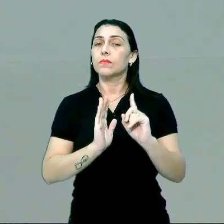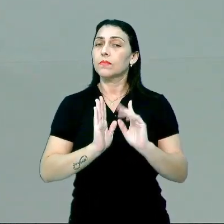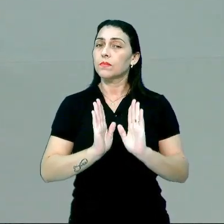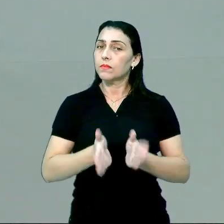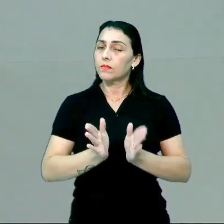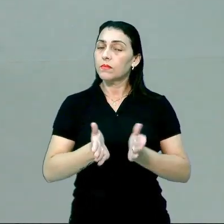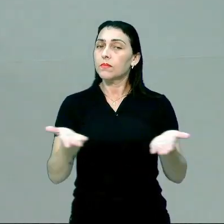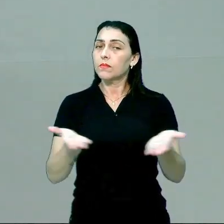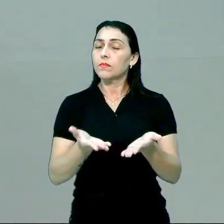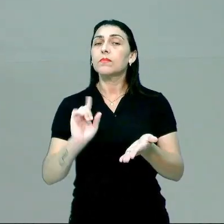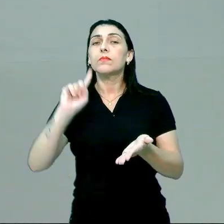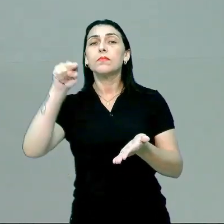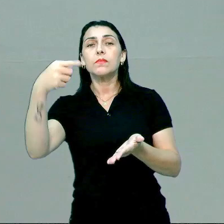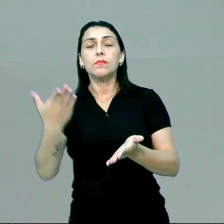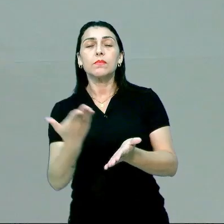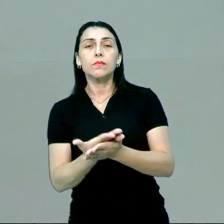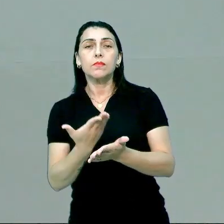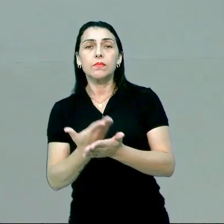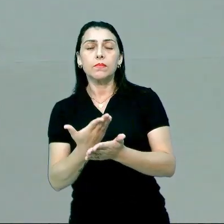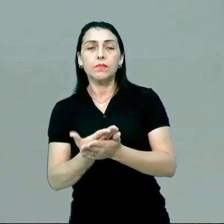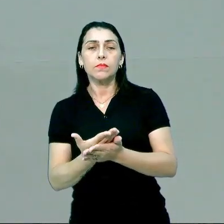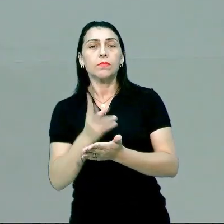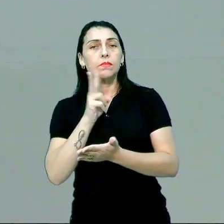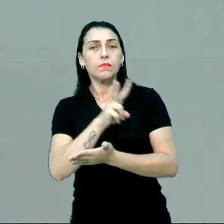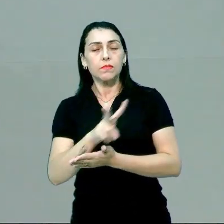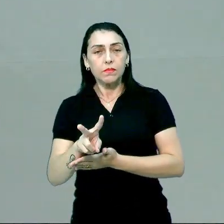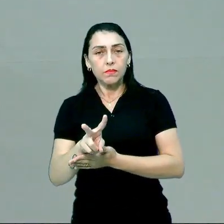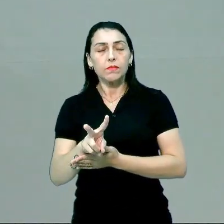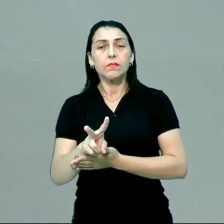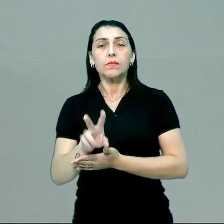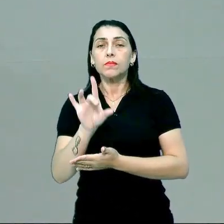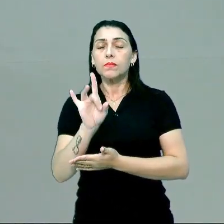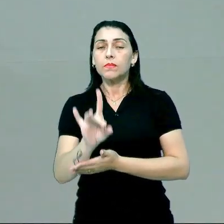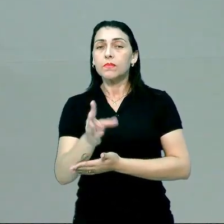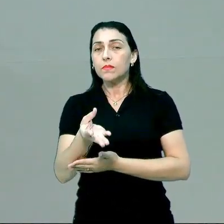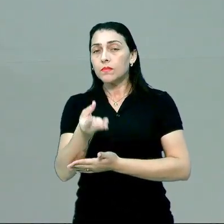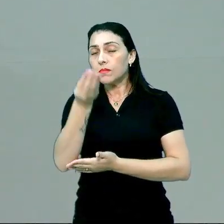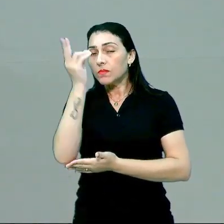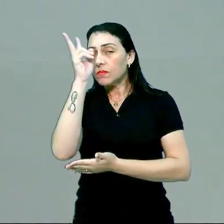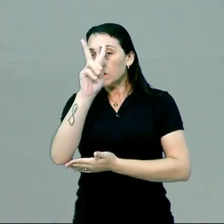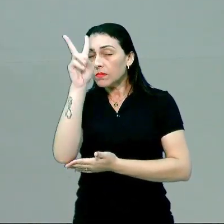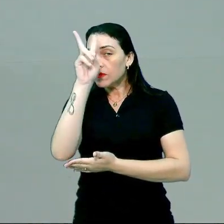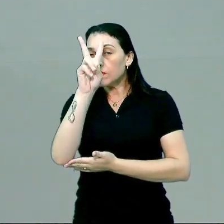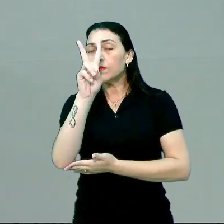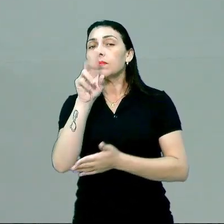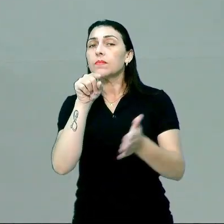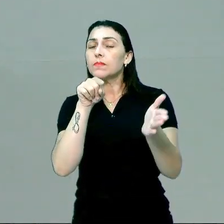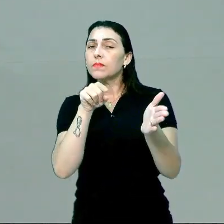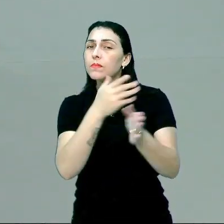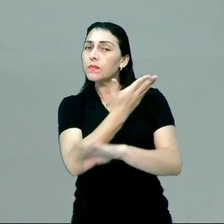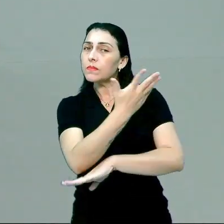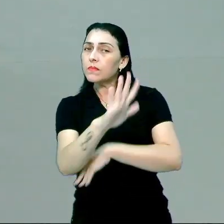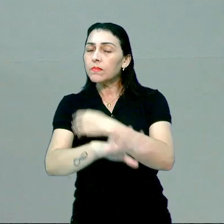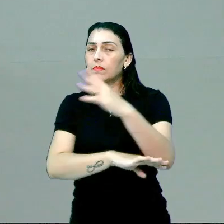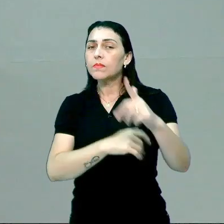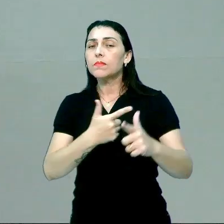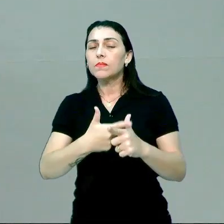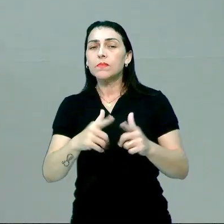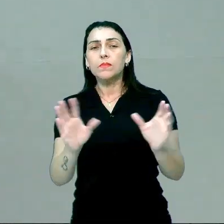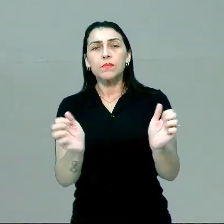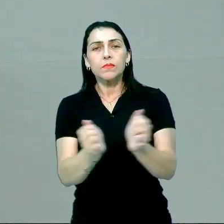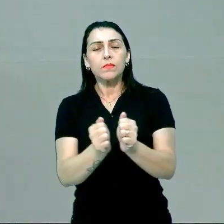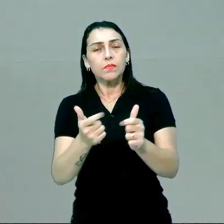acabou de ver e a parte 2 que nós vamos ver na próxima aula. E só frisando, pessoal, que as questões ambientais, junto com